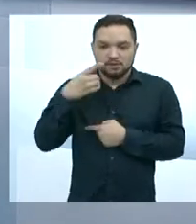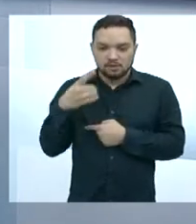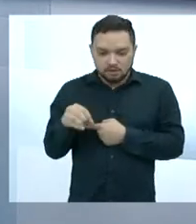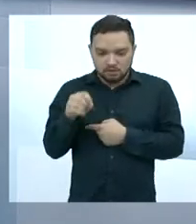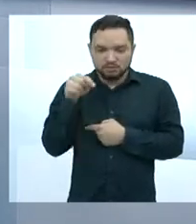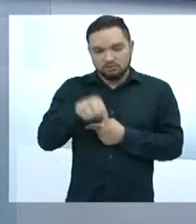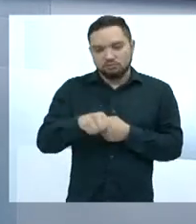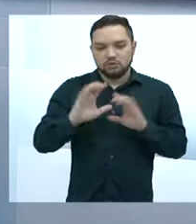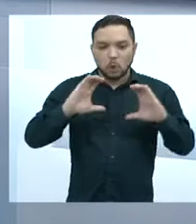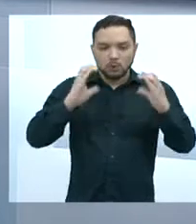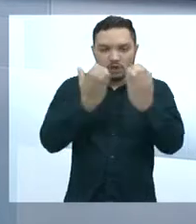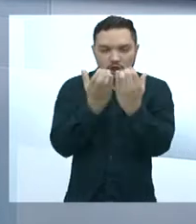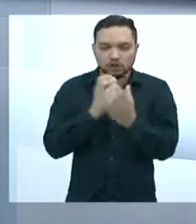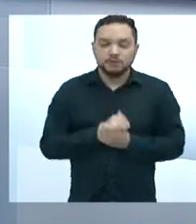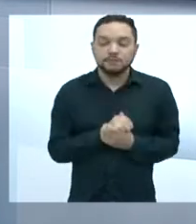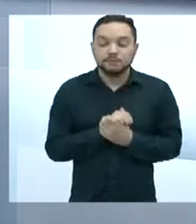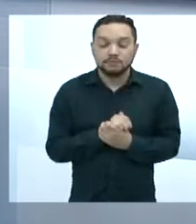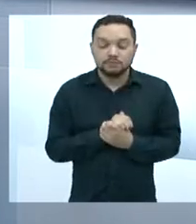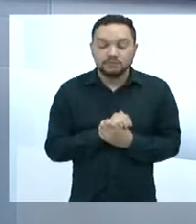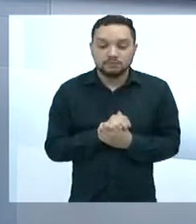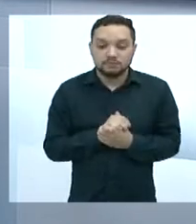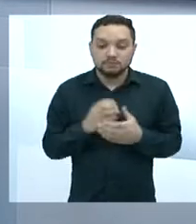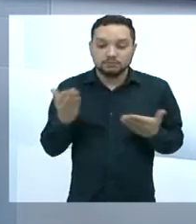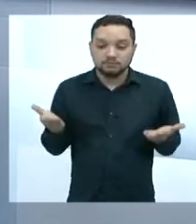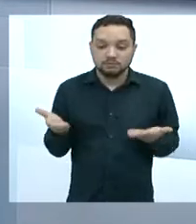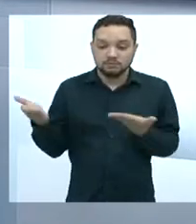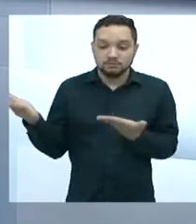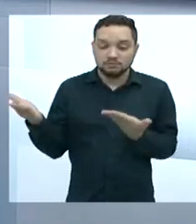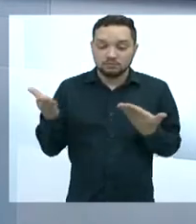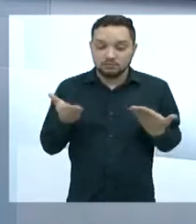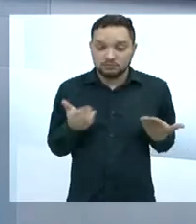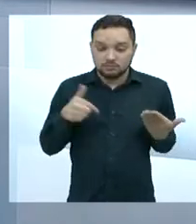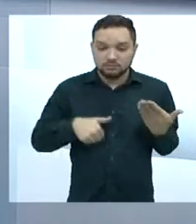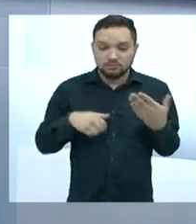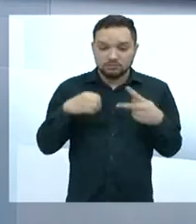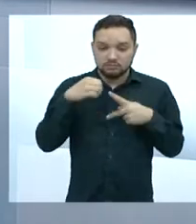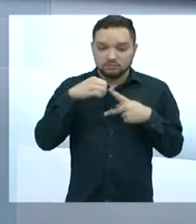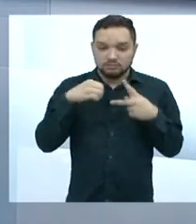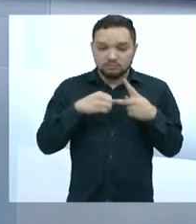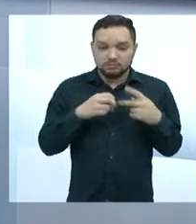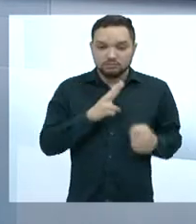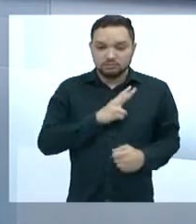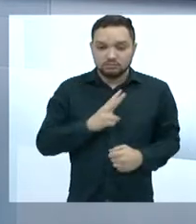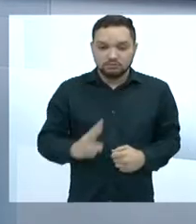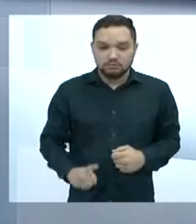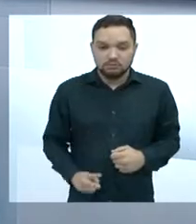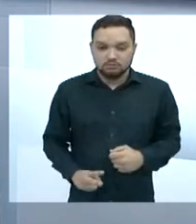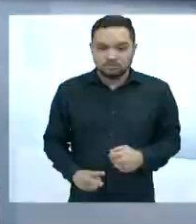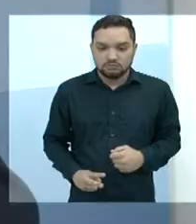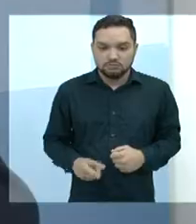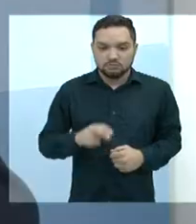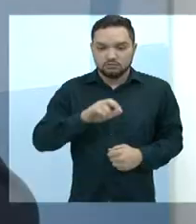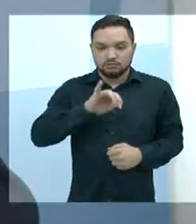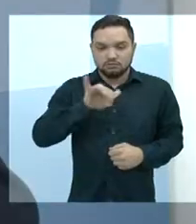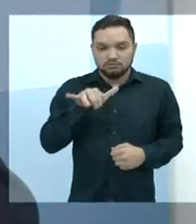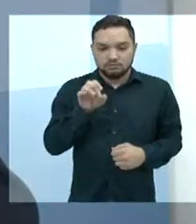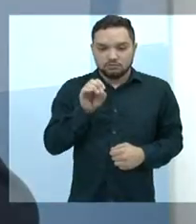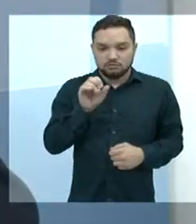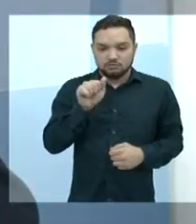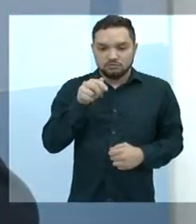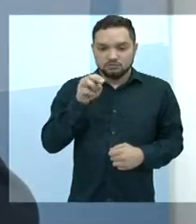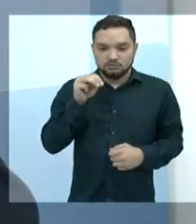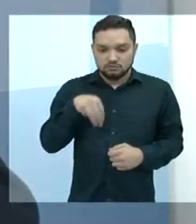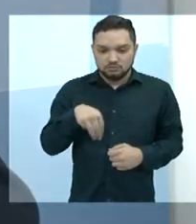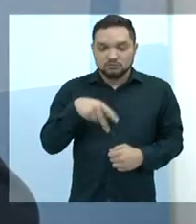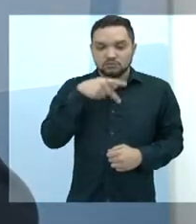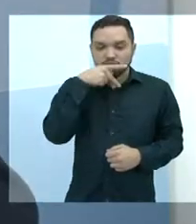comunidade. E hoje nós estamos recebendo aqui no programa Pela Ordem o vereador Joaquim Rocha, do